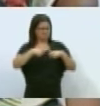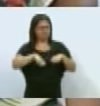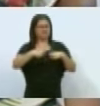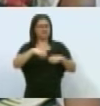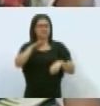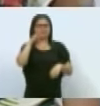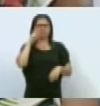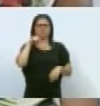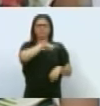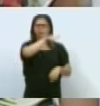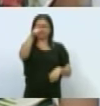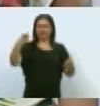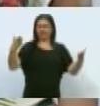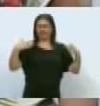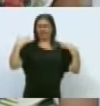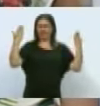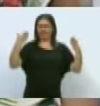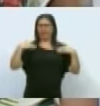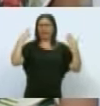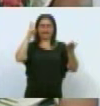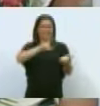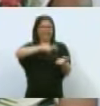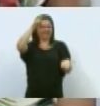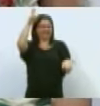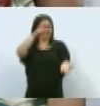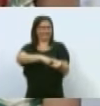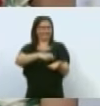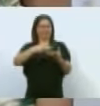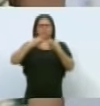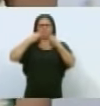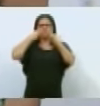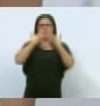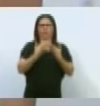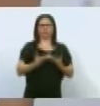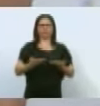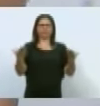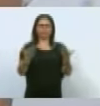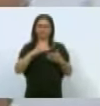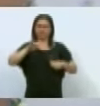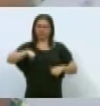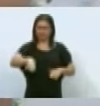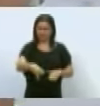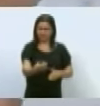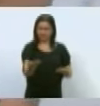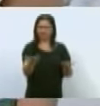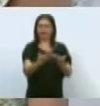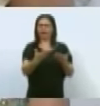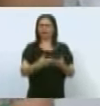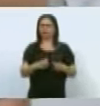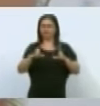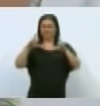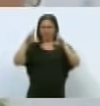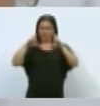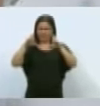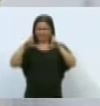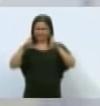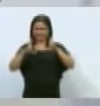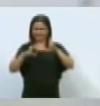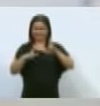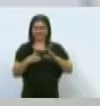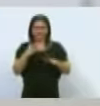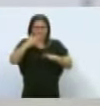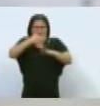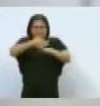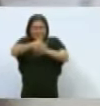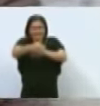divertir muito, muito, muito. Então aproveita, viu? E olha, eu quero aproveitar e ir ali. Agora eu vou entrar no quadradinho, gente, se preparem, hein? Eu